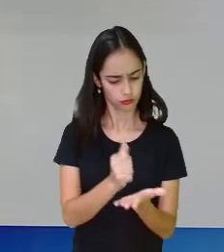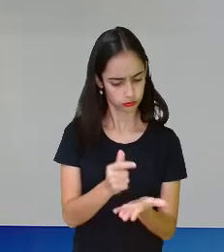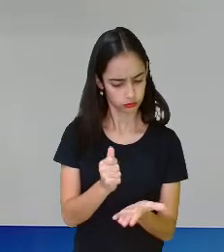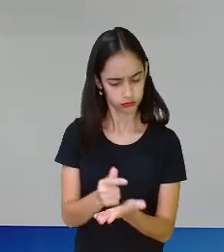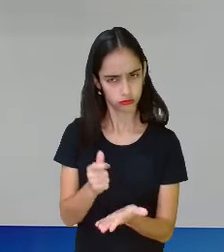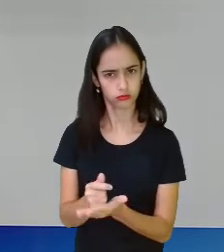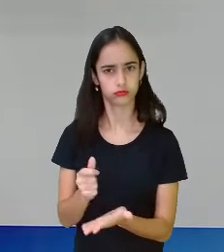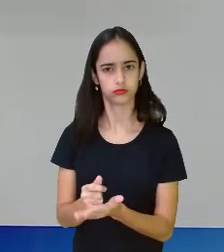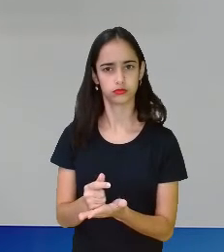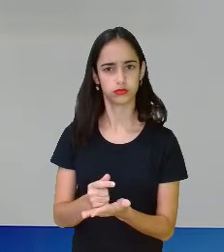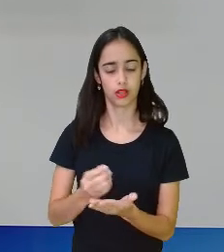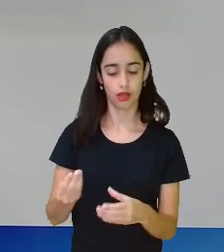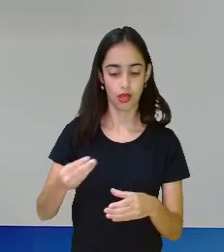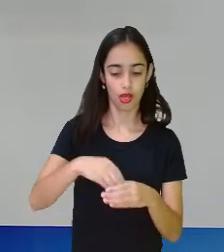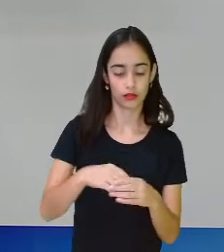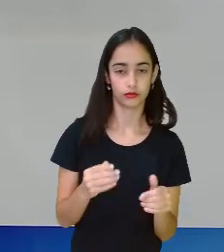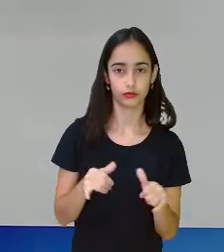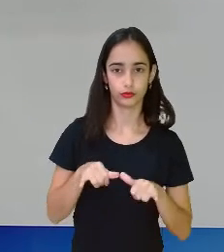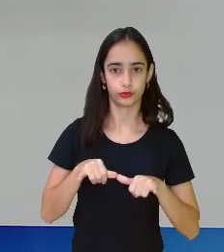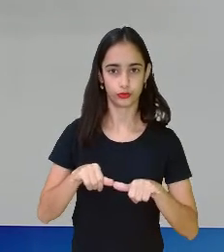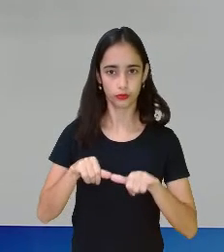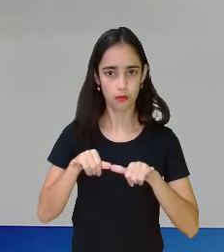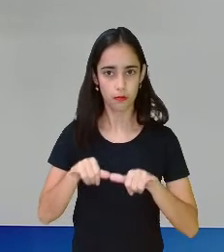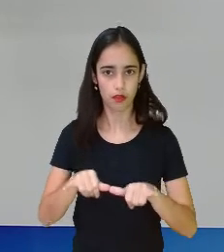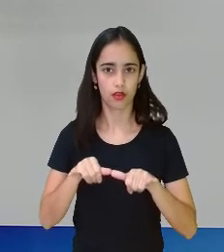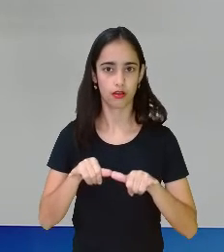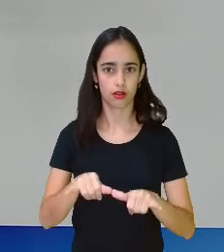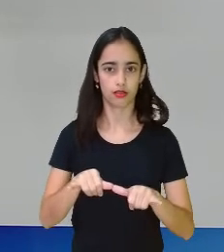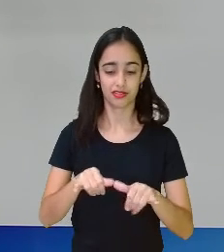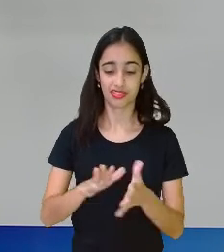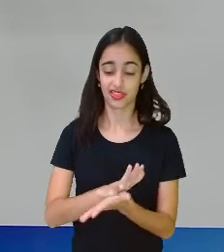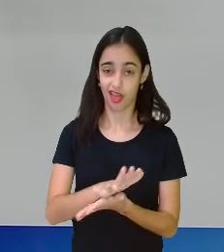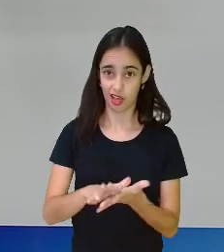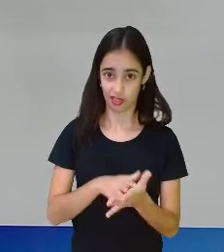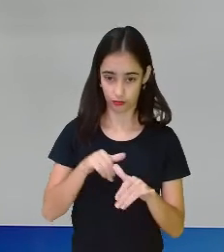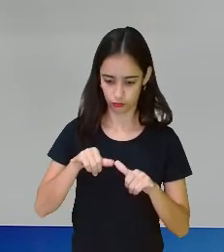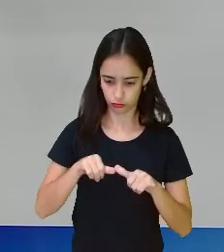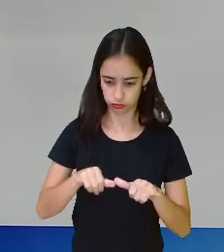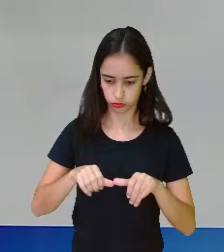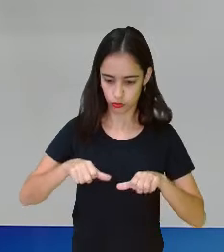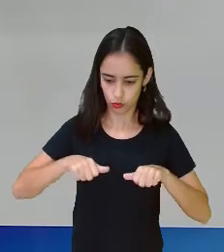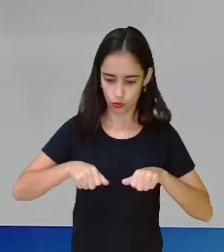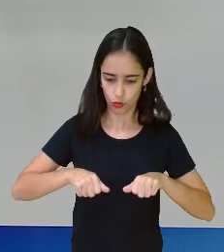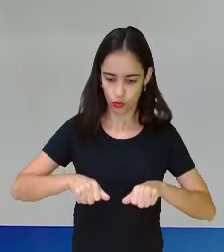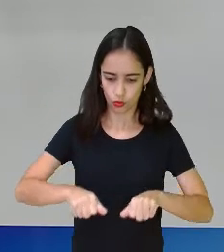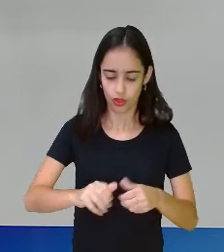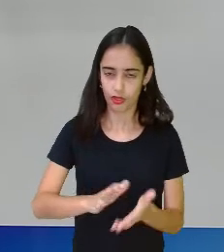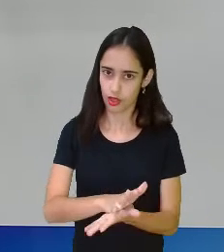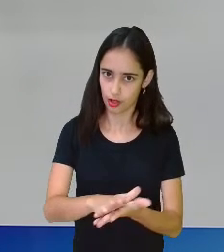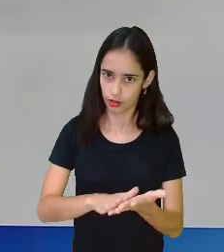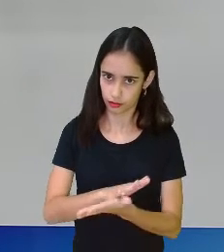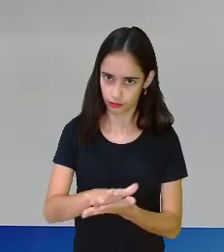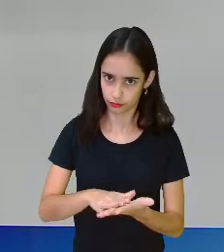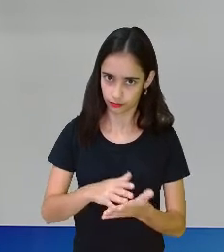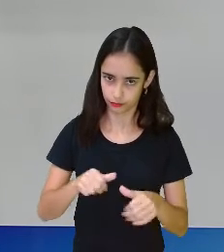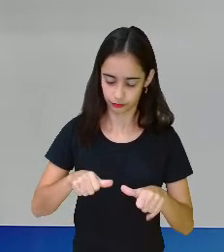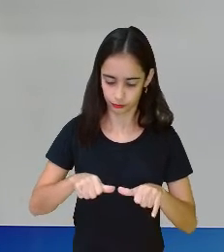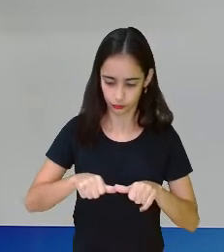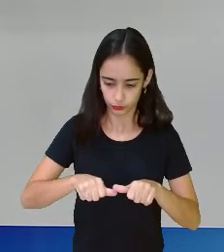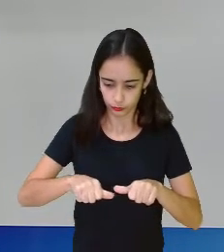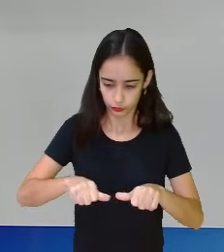Você entra no supermercado com o carrinho vazio, não é? E vai